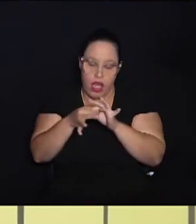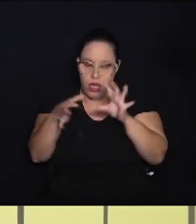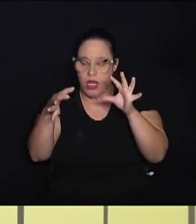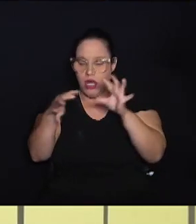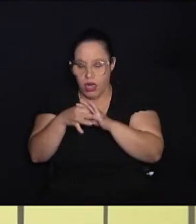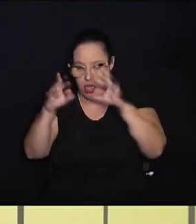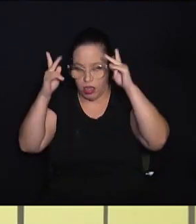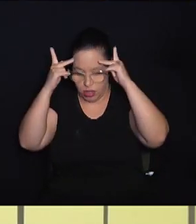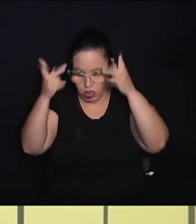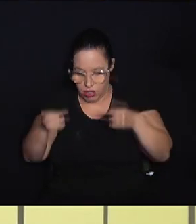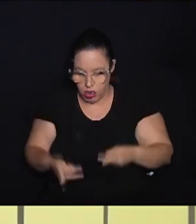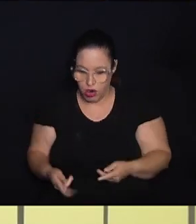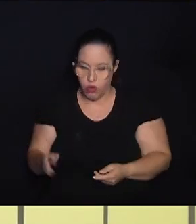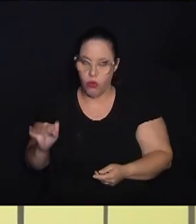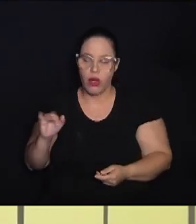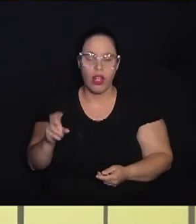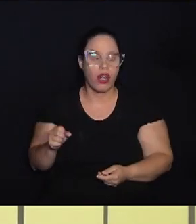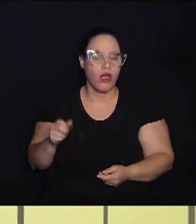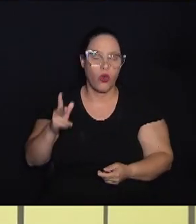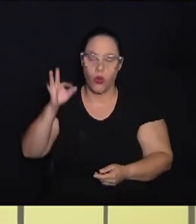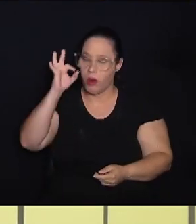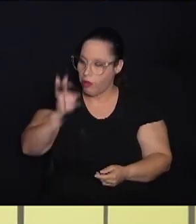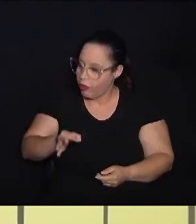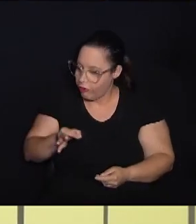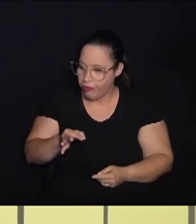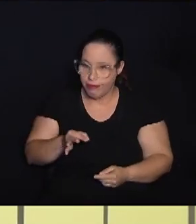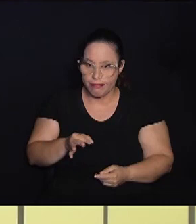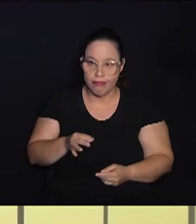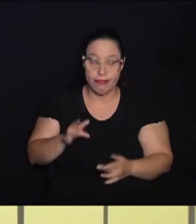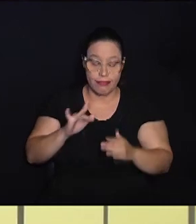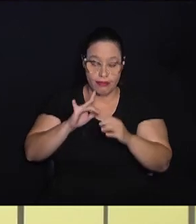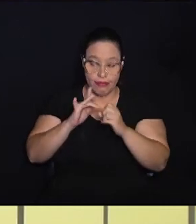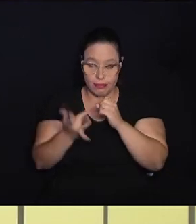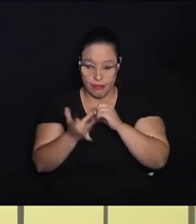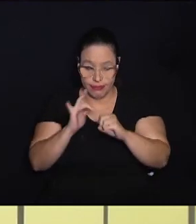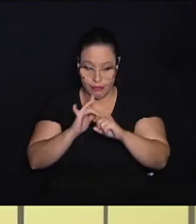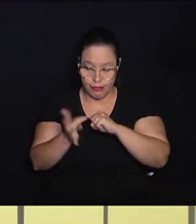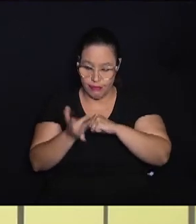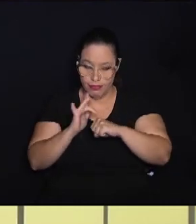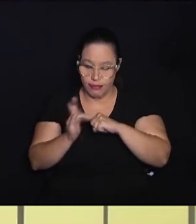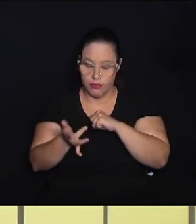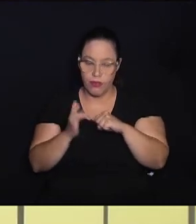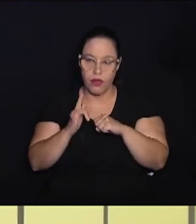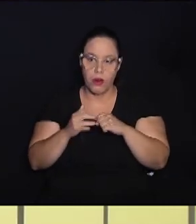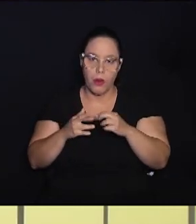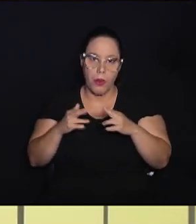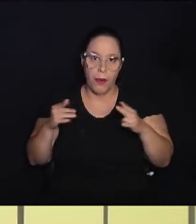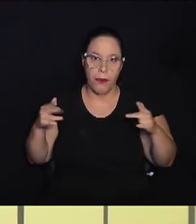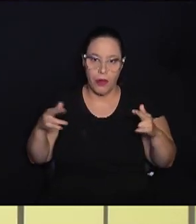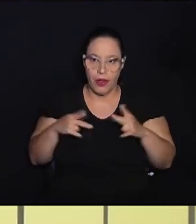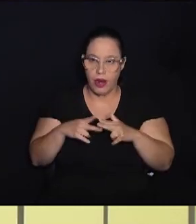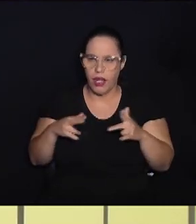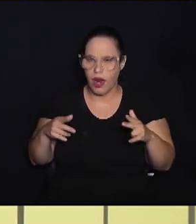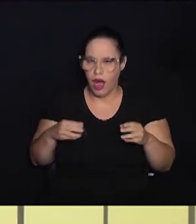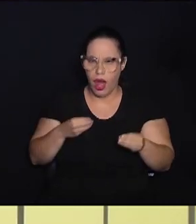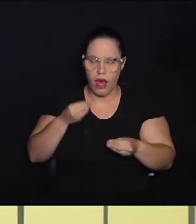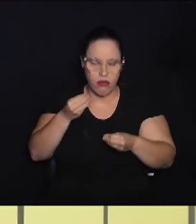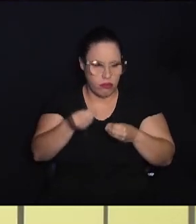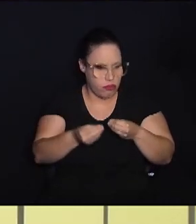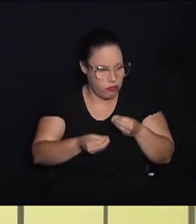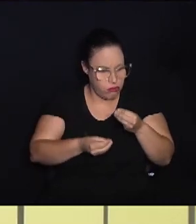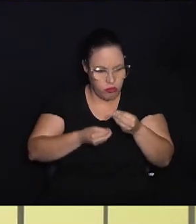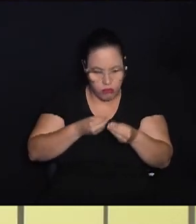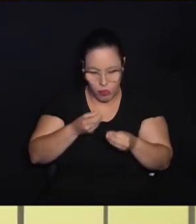quadrinho é perfeito para isso né a gente vê hoje nas redes sociais milhares e milhares de pessoas conseguindo propagar e fazer conexões com uma linguagem que